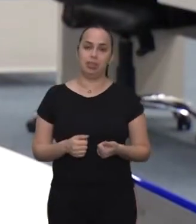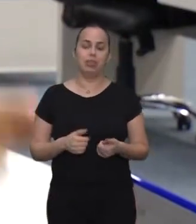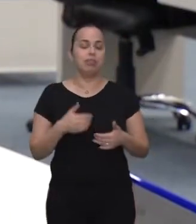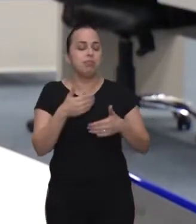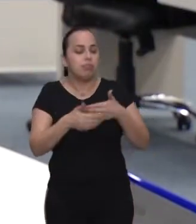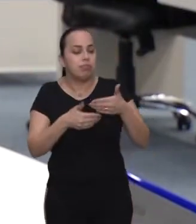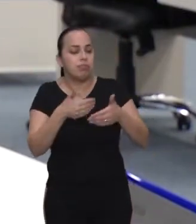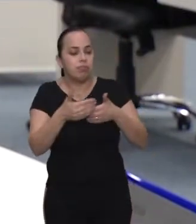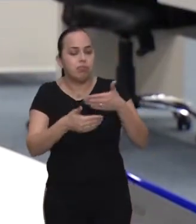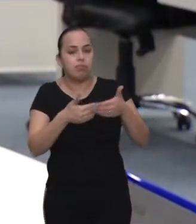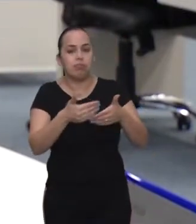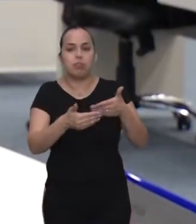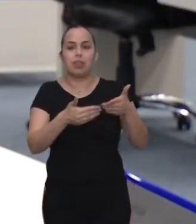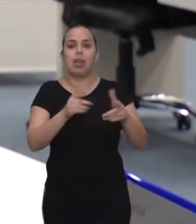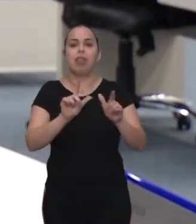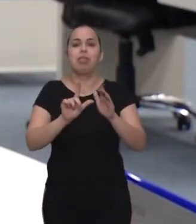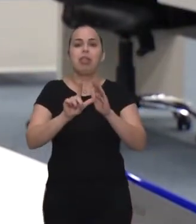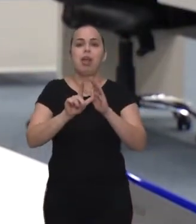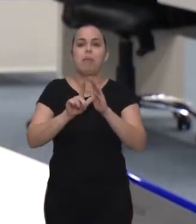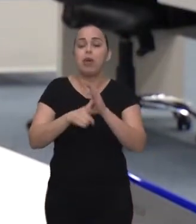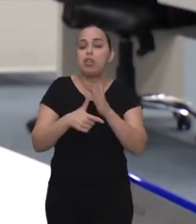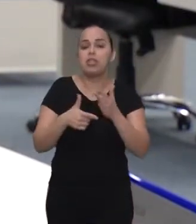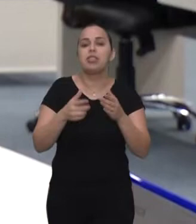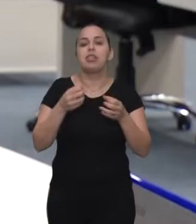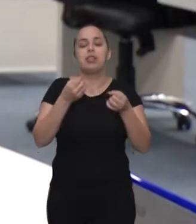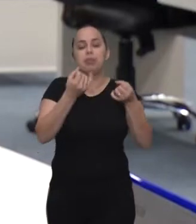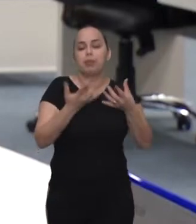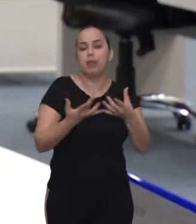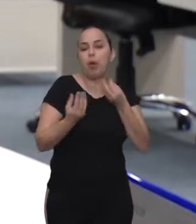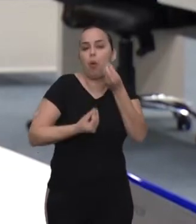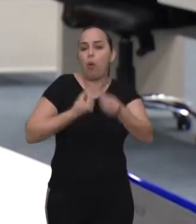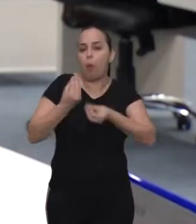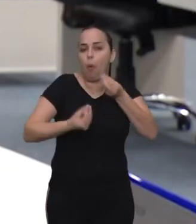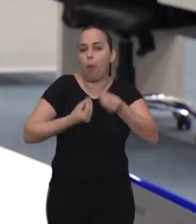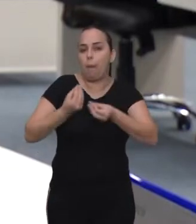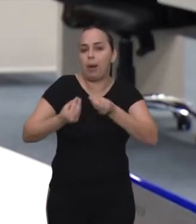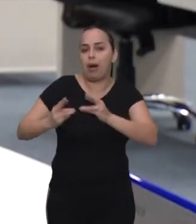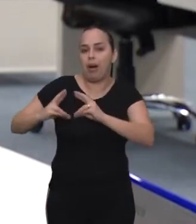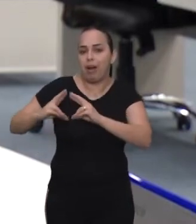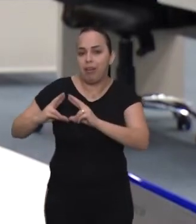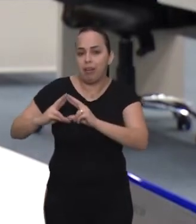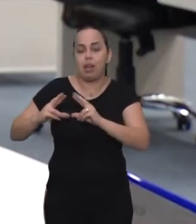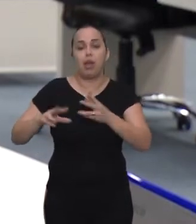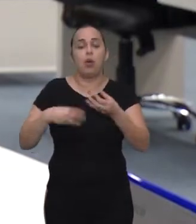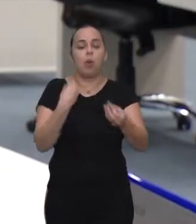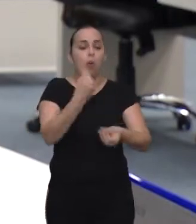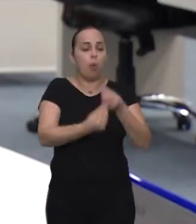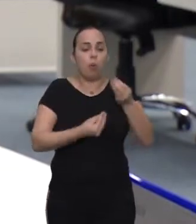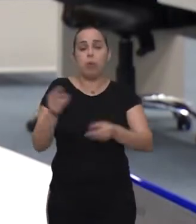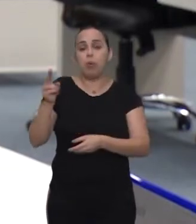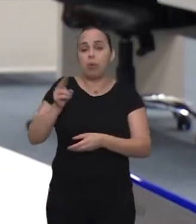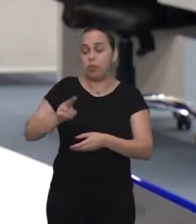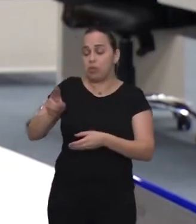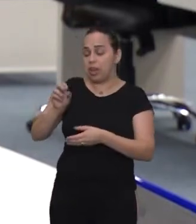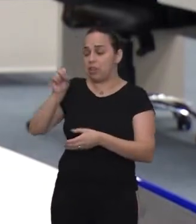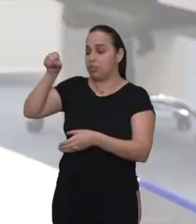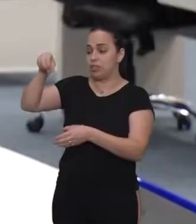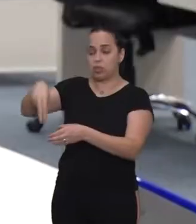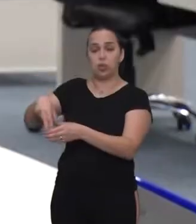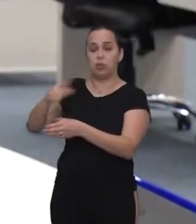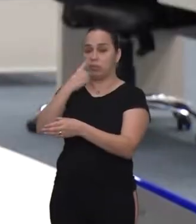na medida em que você coloca a preservação você coloca como você tem que reciclar né como você tem que